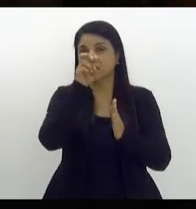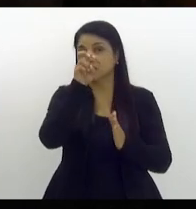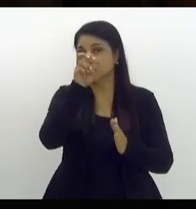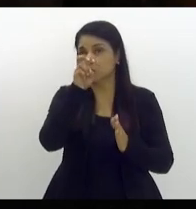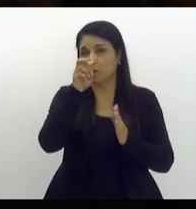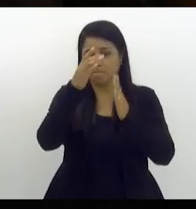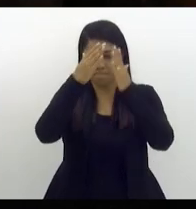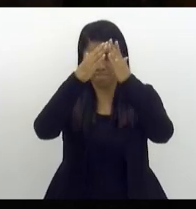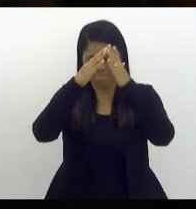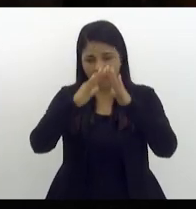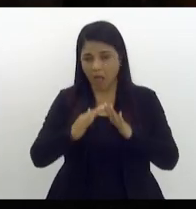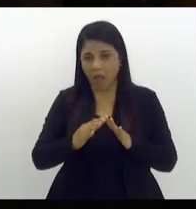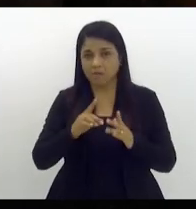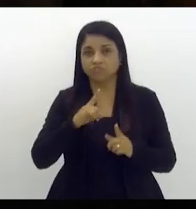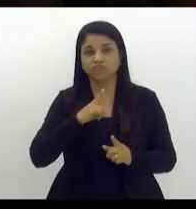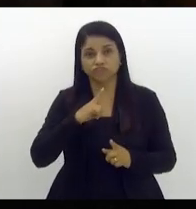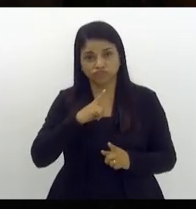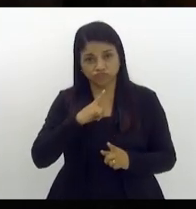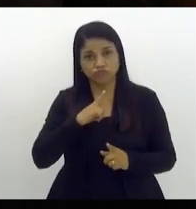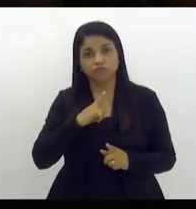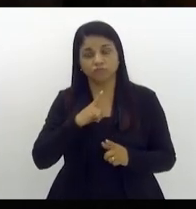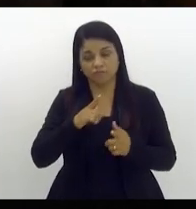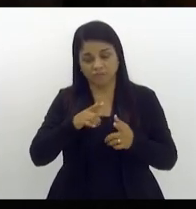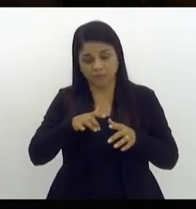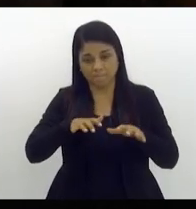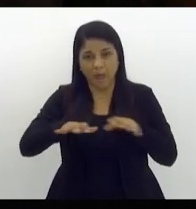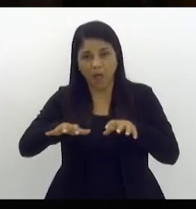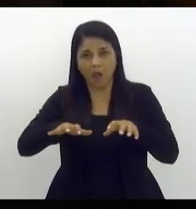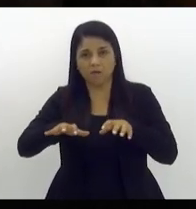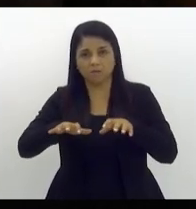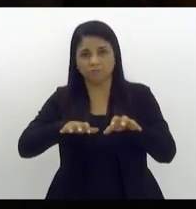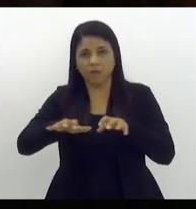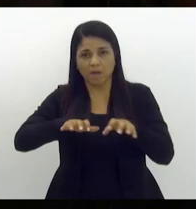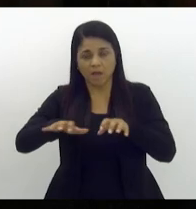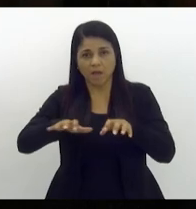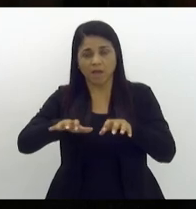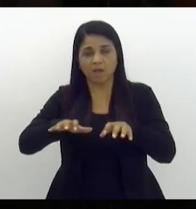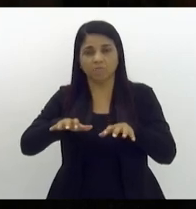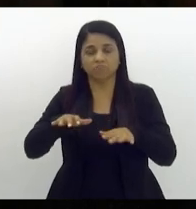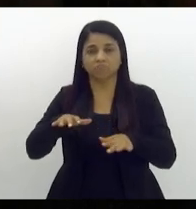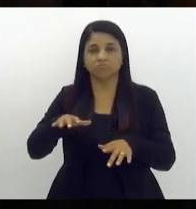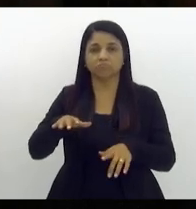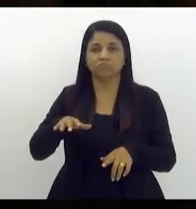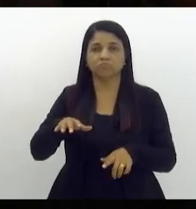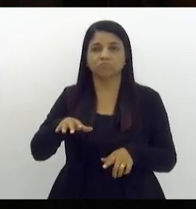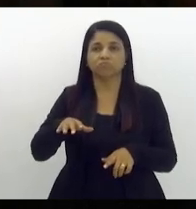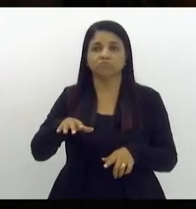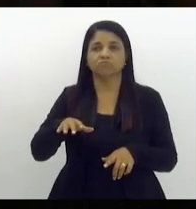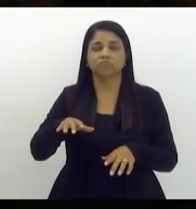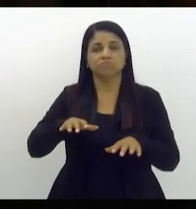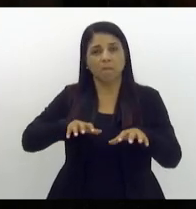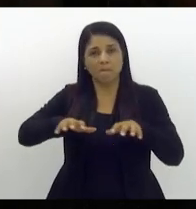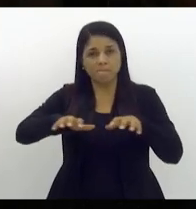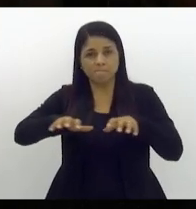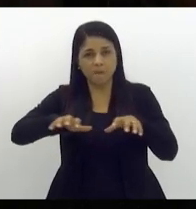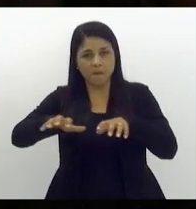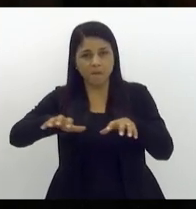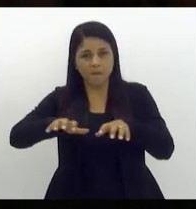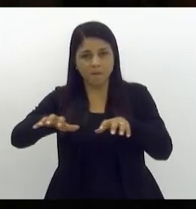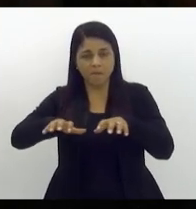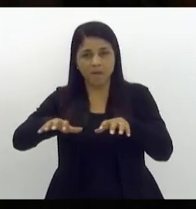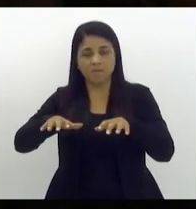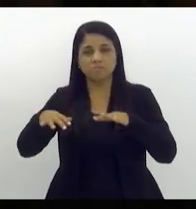um terremoto nos arredores de Marrakech, na parte mais antiga